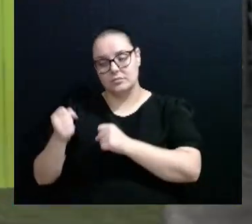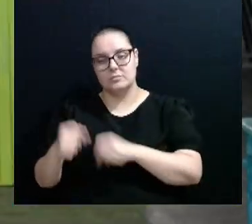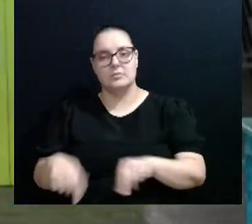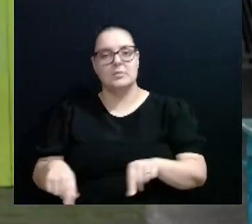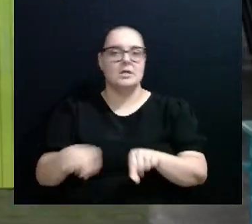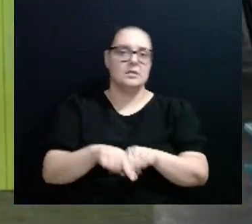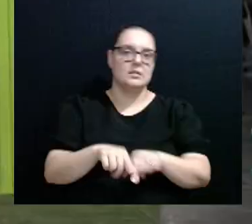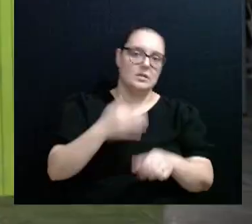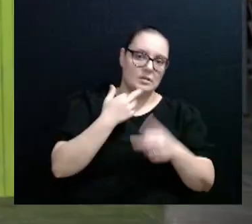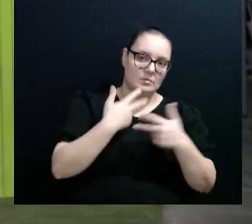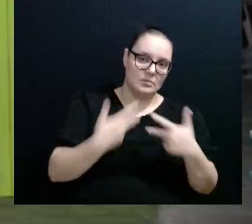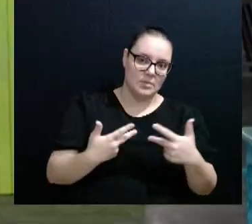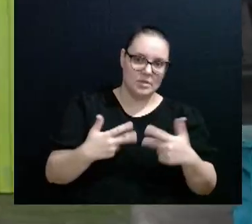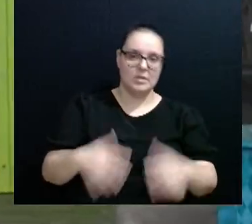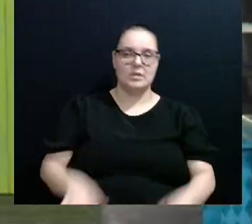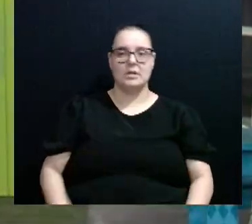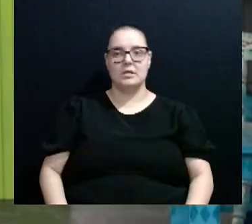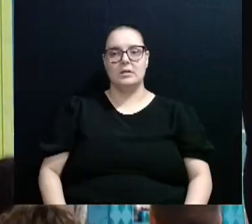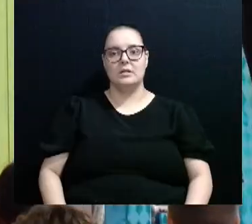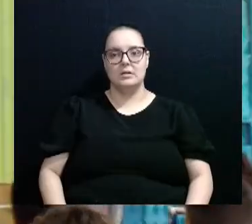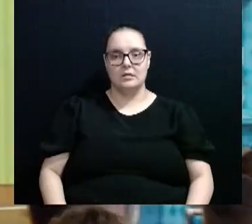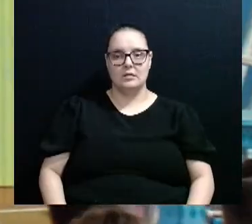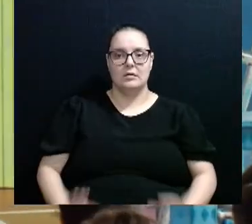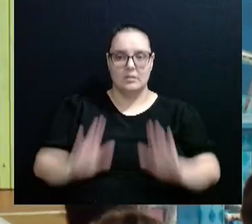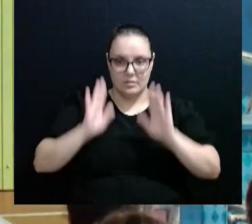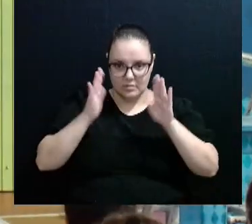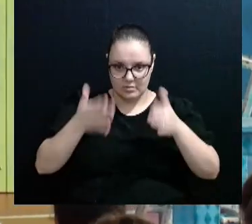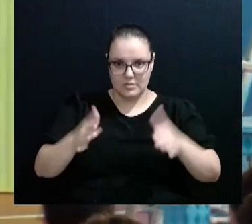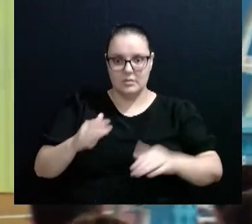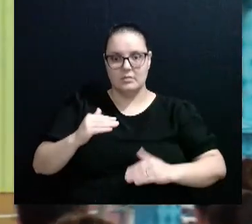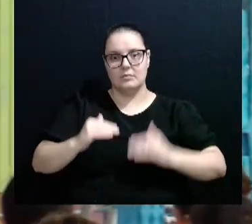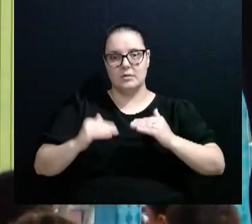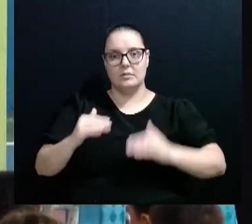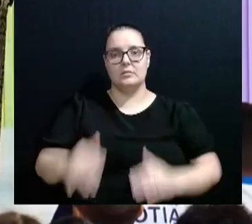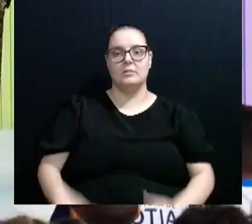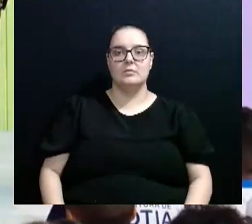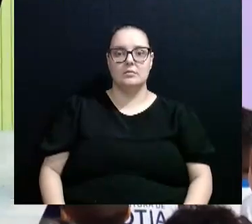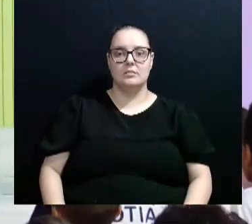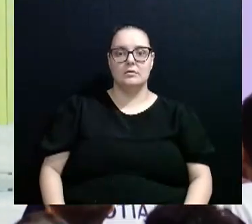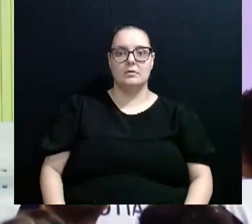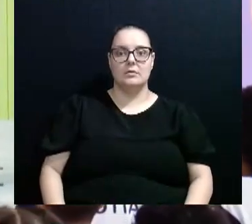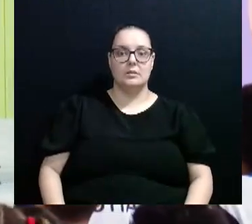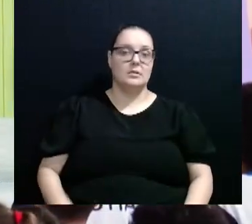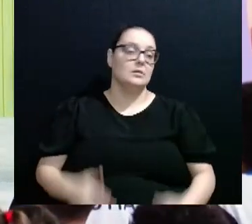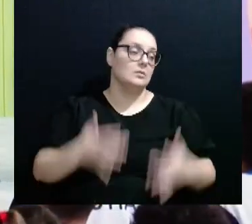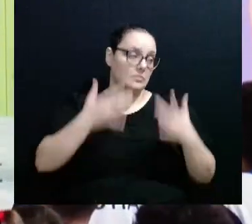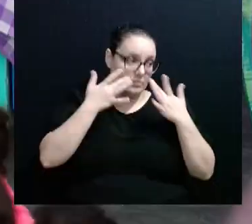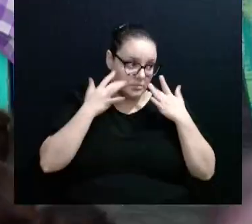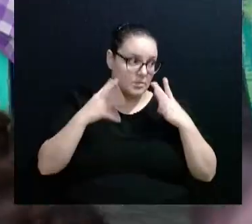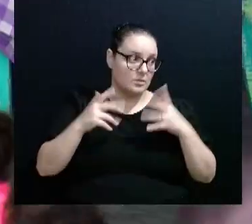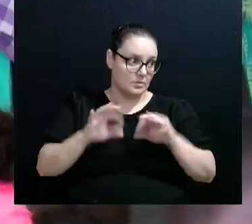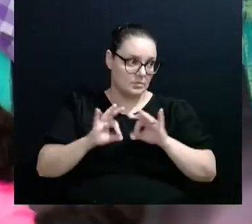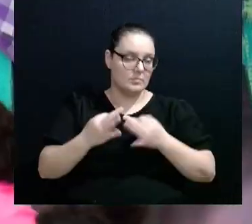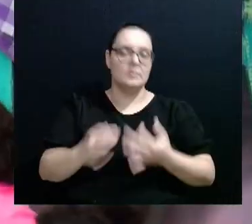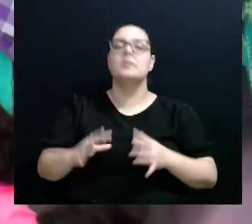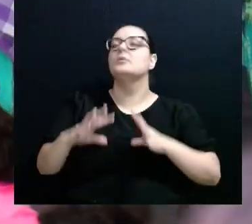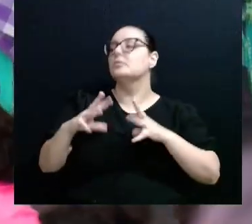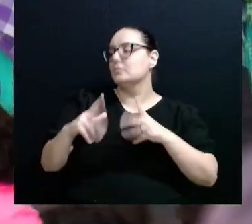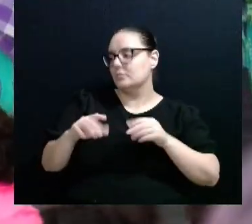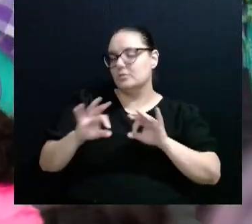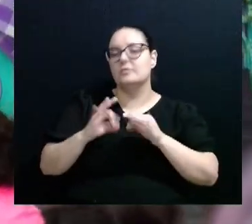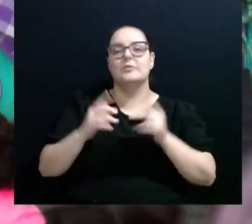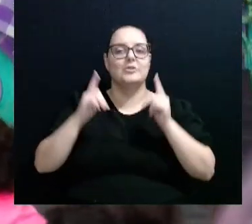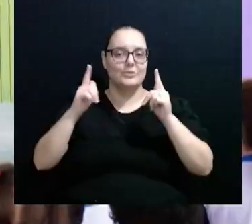mais dedicada e cuidada, balanceada. A peça é para toda a família, então? É uma peça para toda a família, todo mundo se diverte.